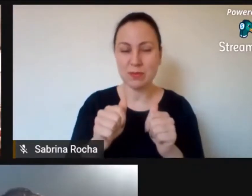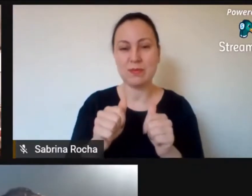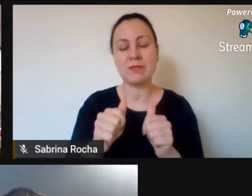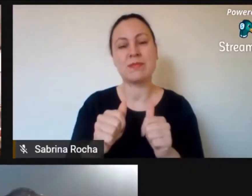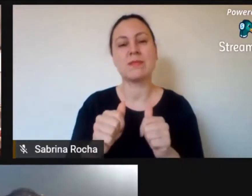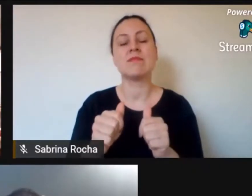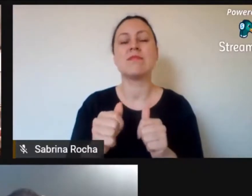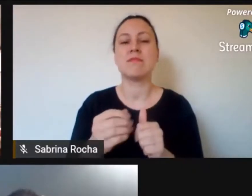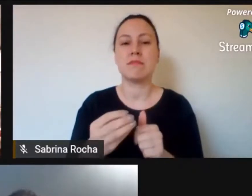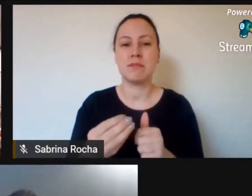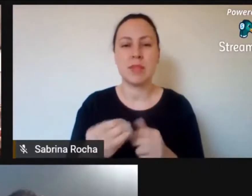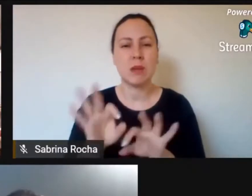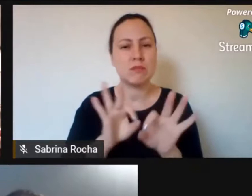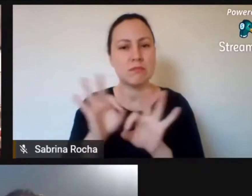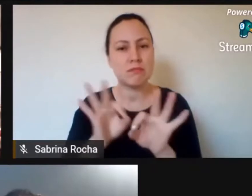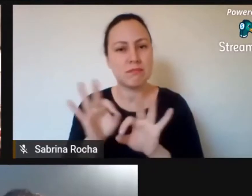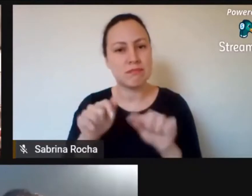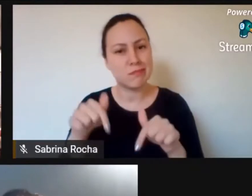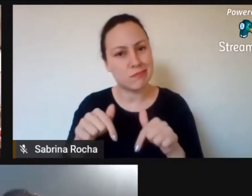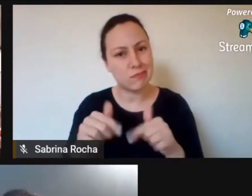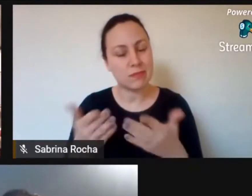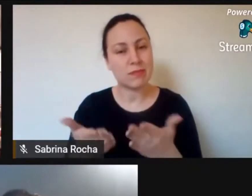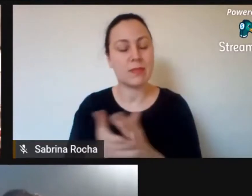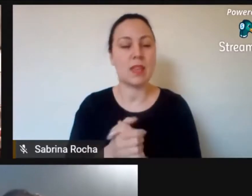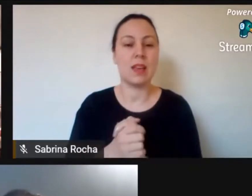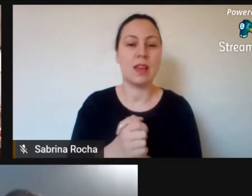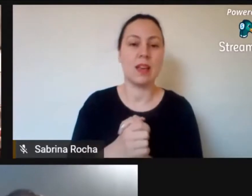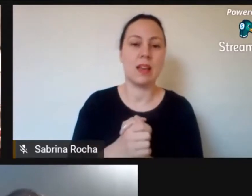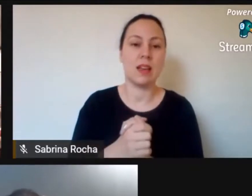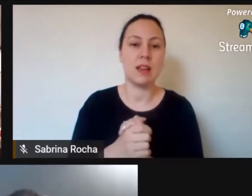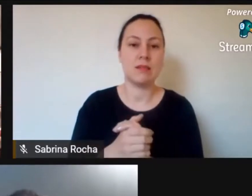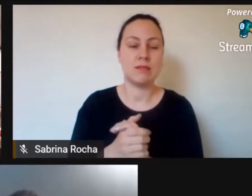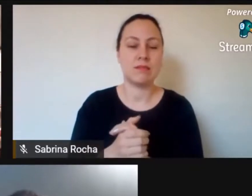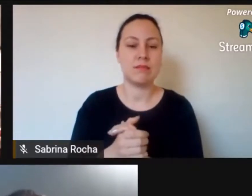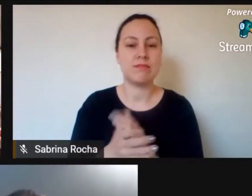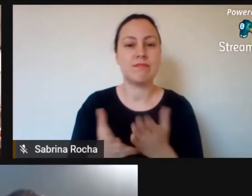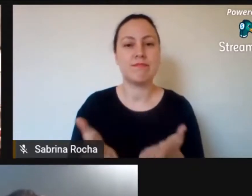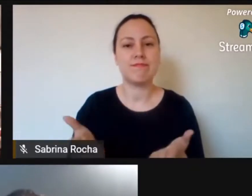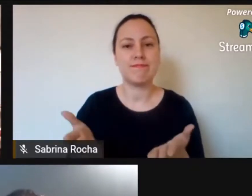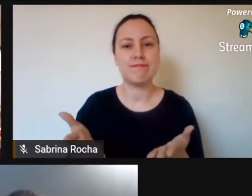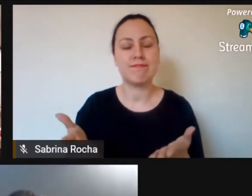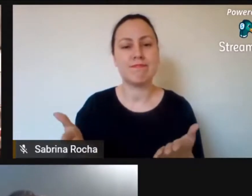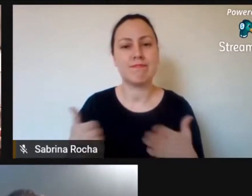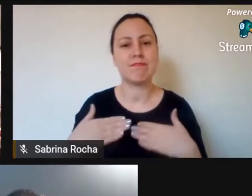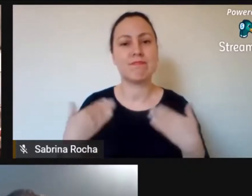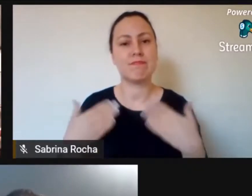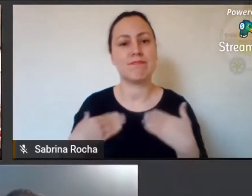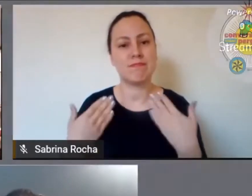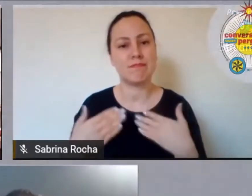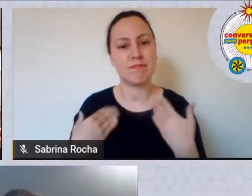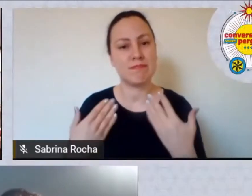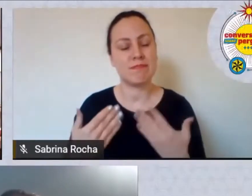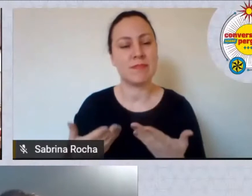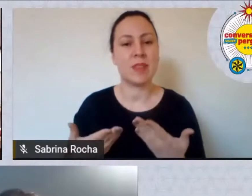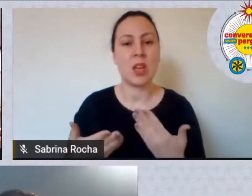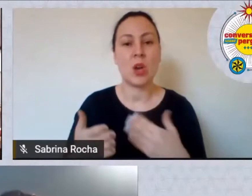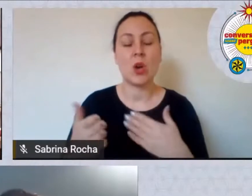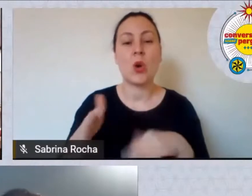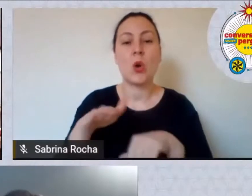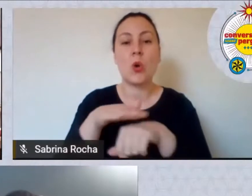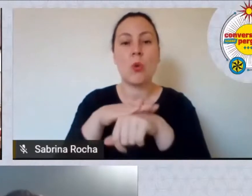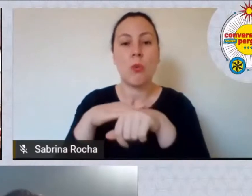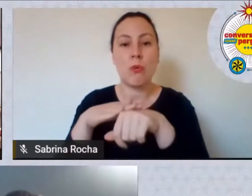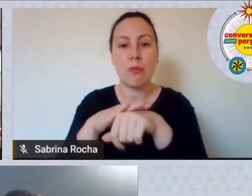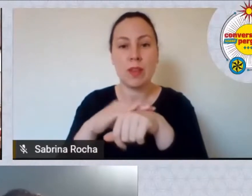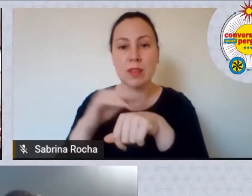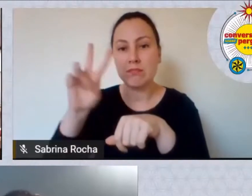essa conversa hoje, enaltecer a sagacidade do título, né? Quer dizer, conversa sobre